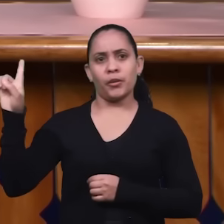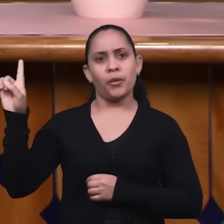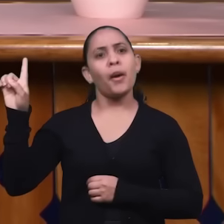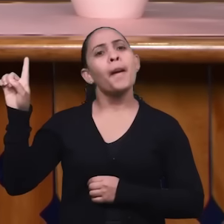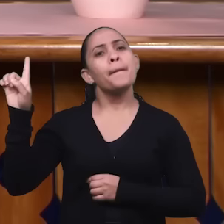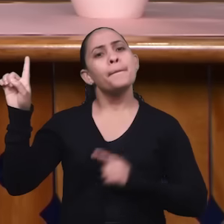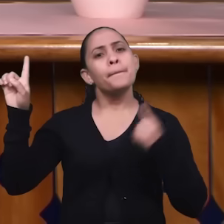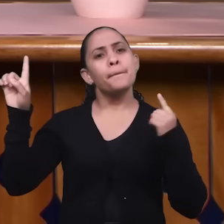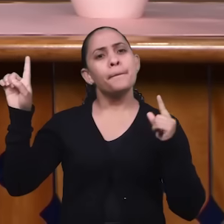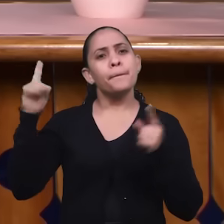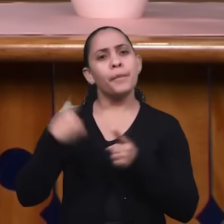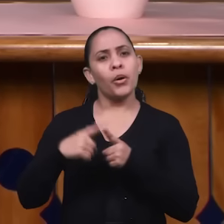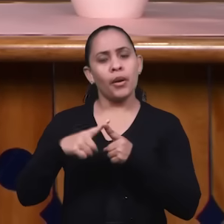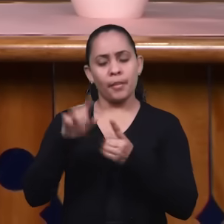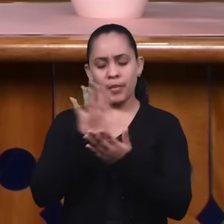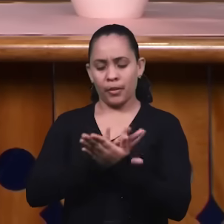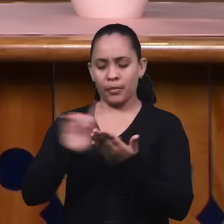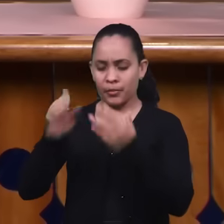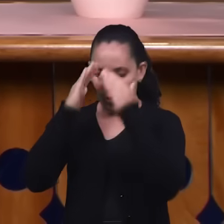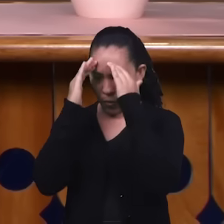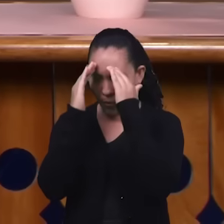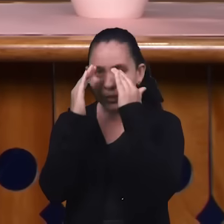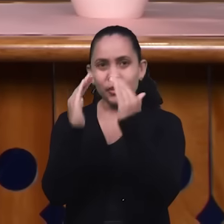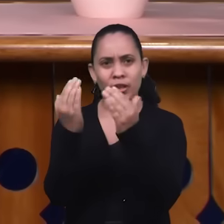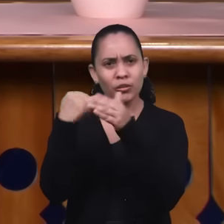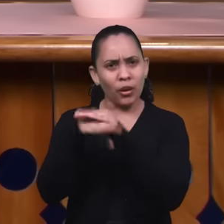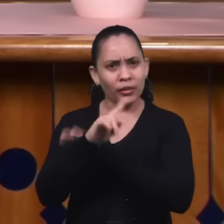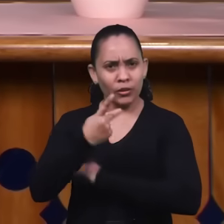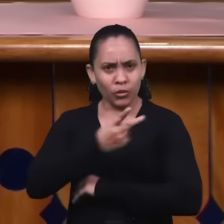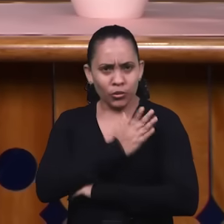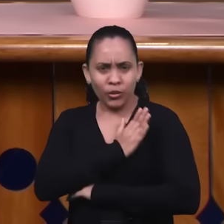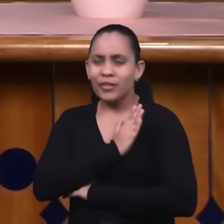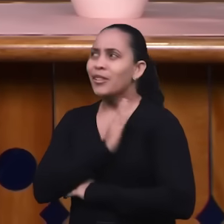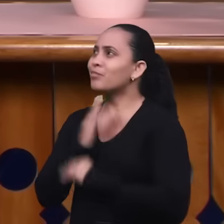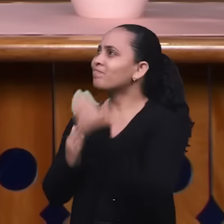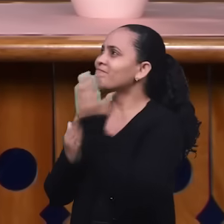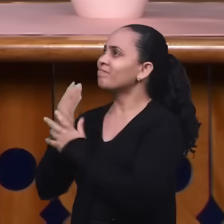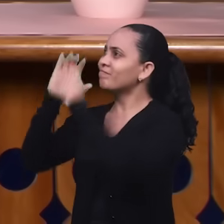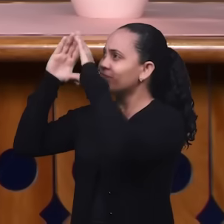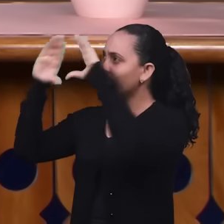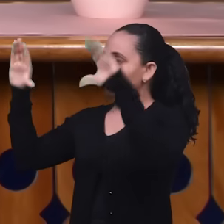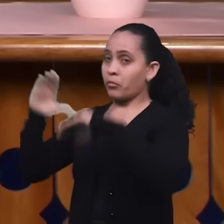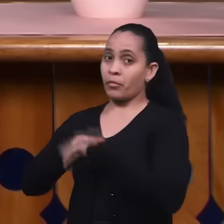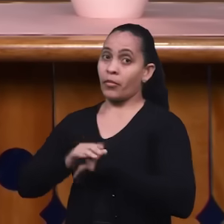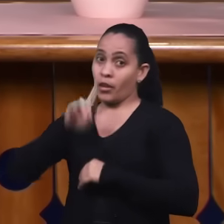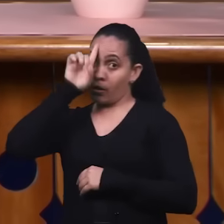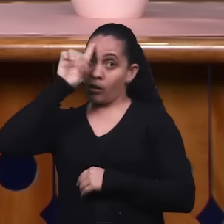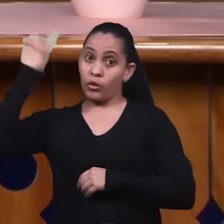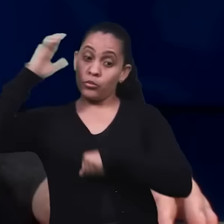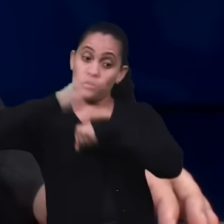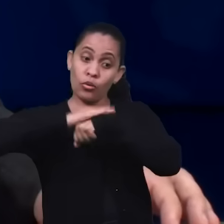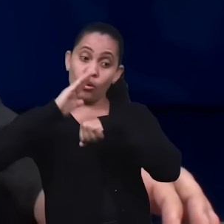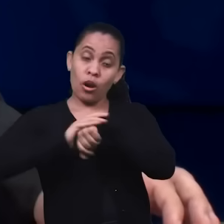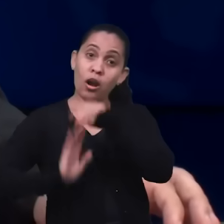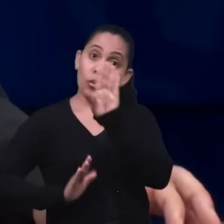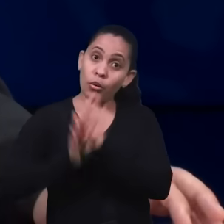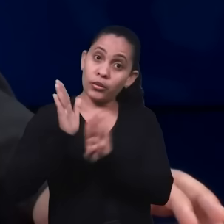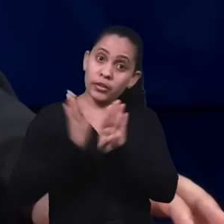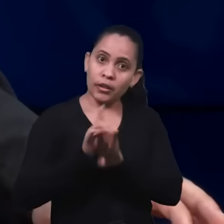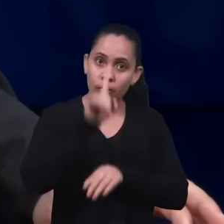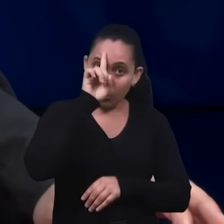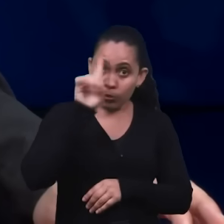vida para a vida eterna com o Senhor. E ele fala o seguinte: guarda o que tens. Olha, o Senhor, jovem, o Senhor tem te dado